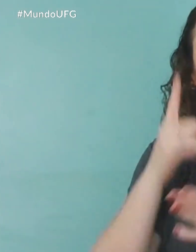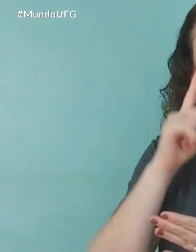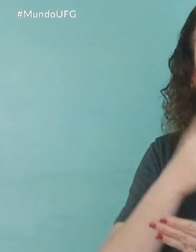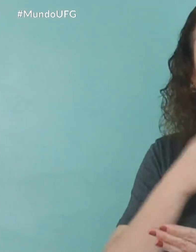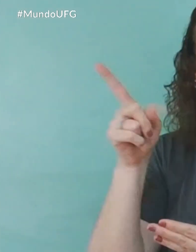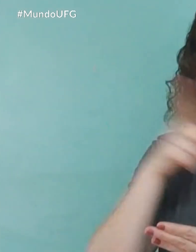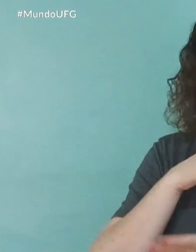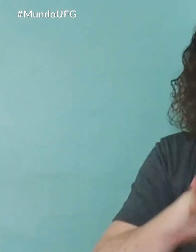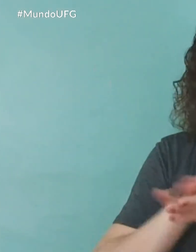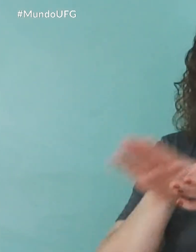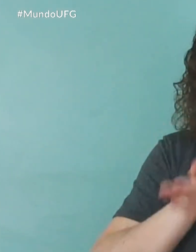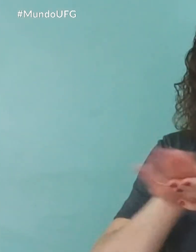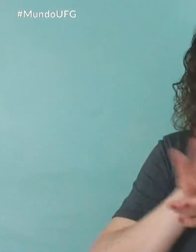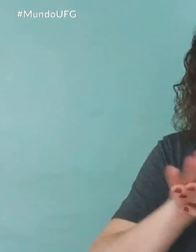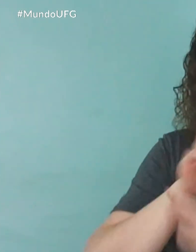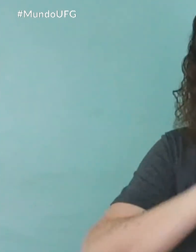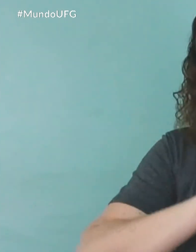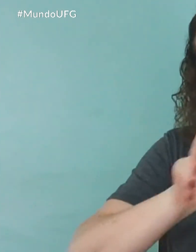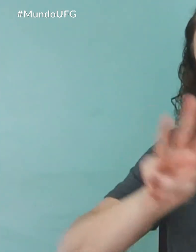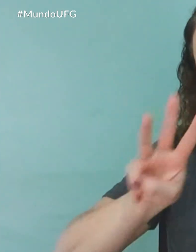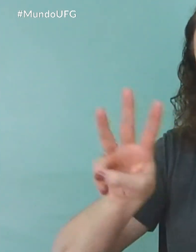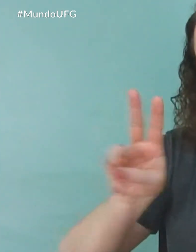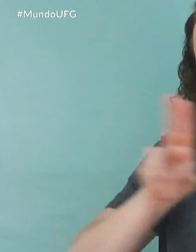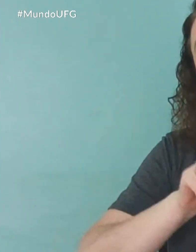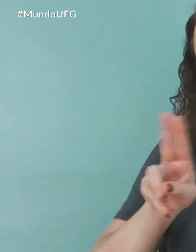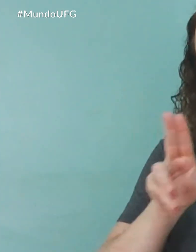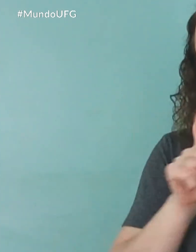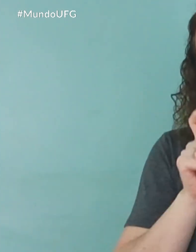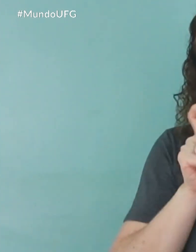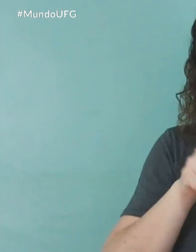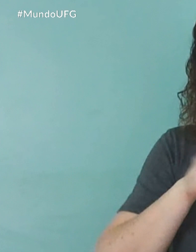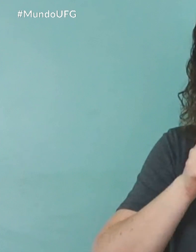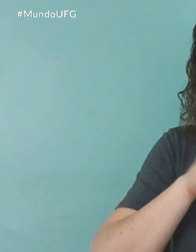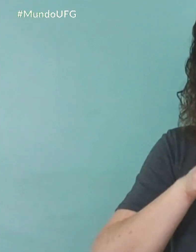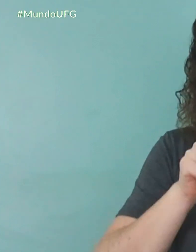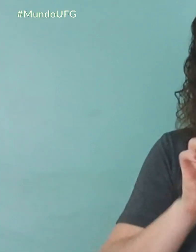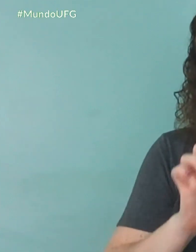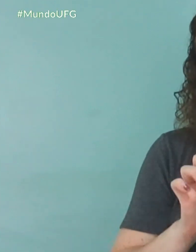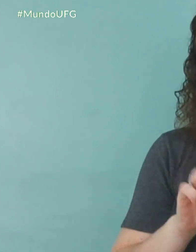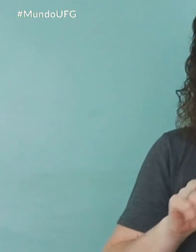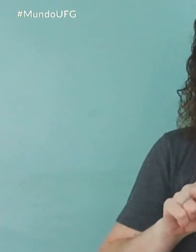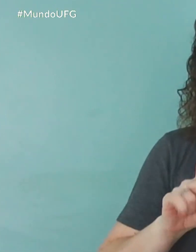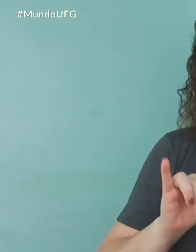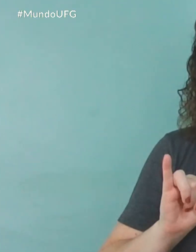Instituto Nacional de Educação de Surdos, no Rio de Janeiro, nós temos algumas publicações.